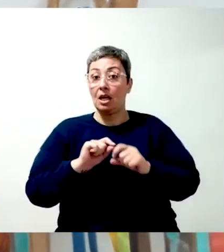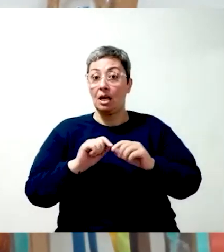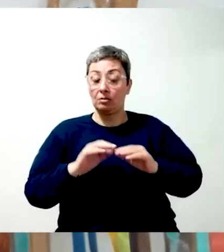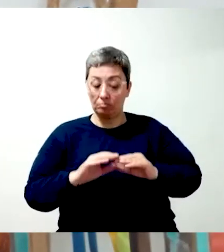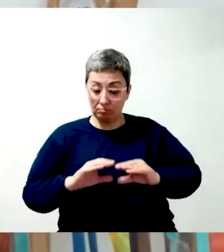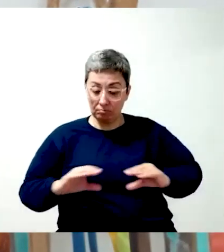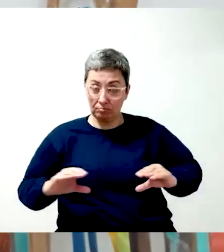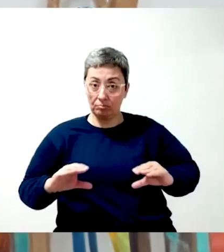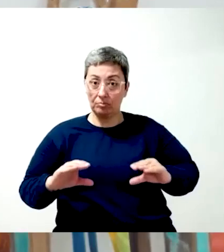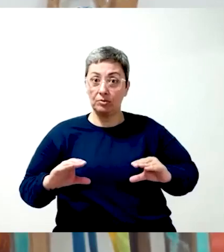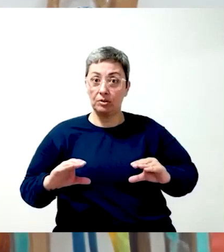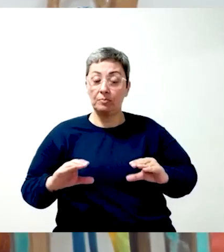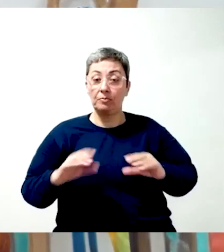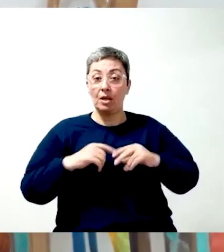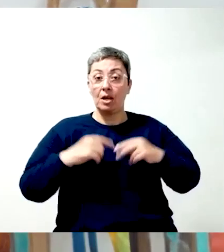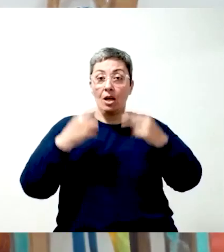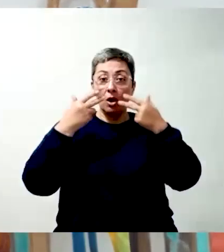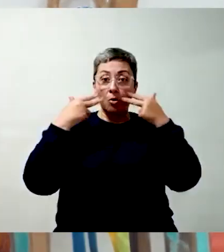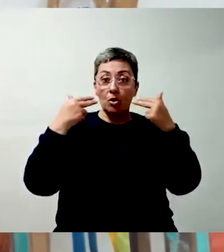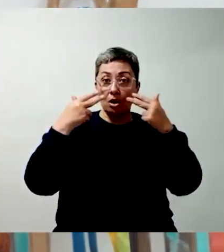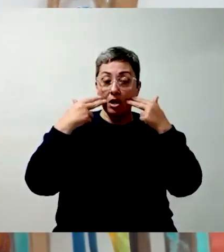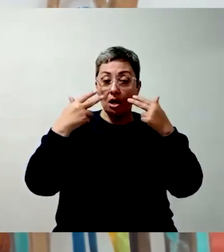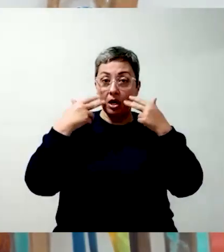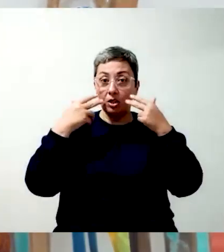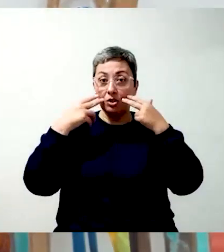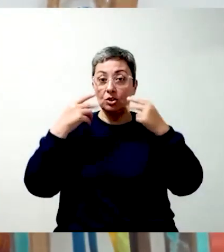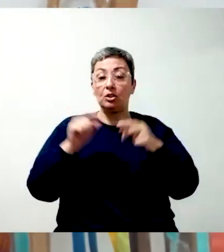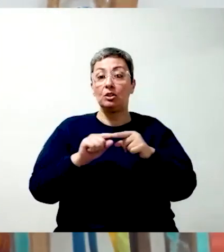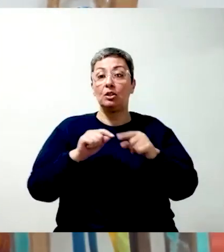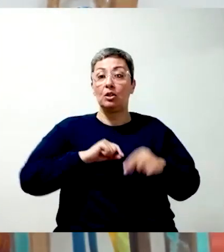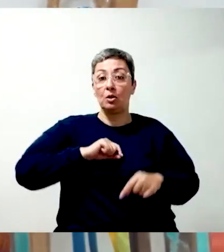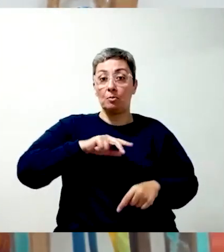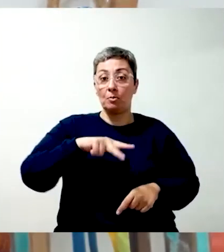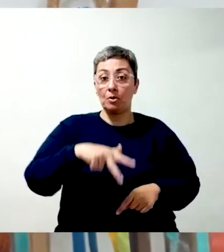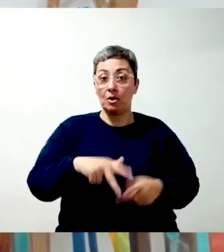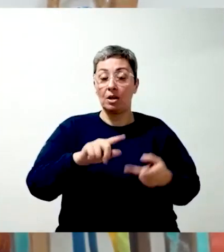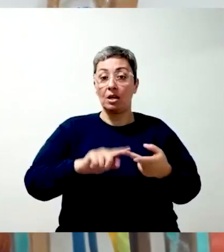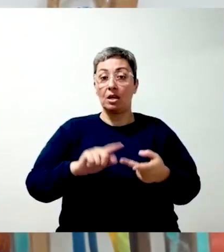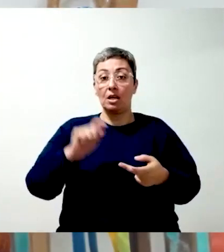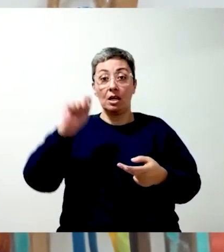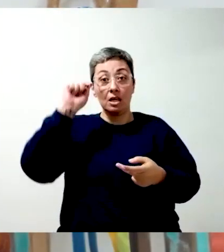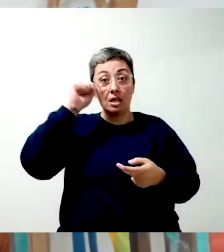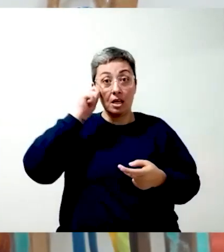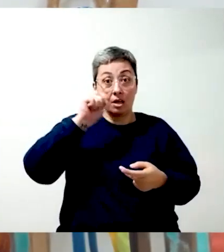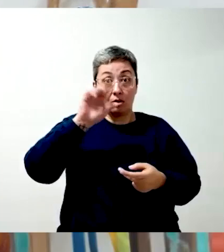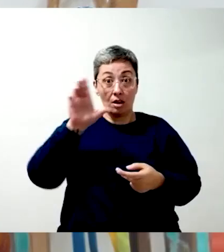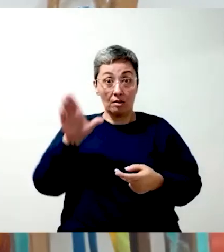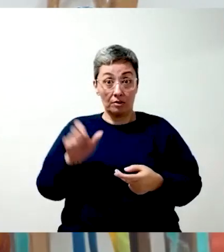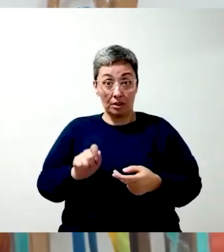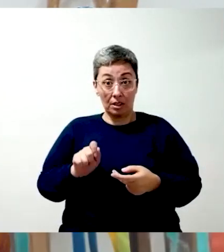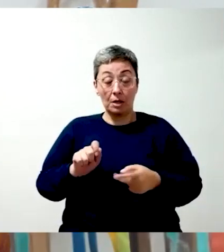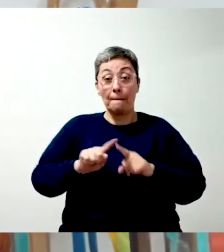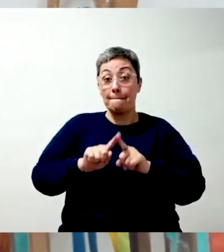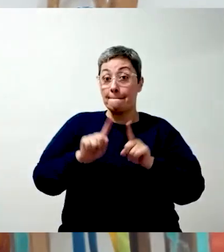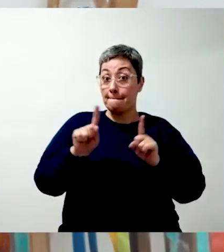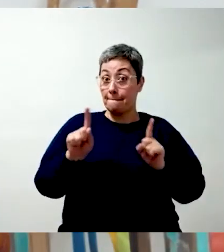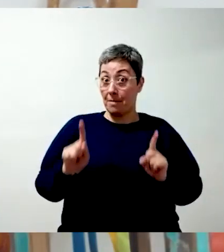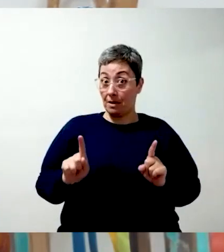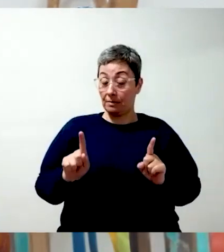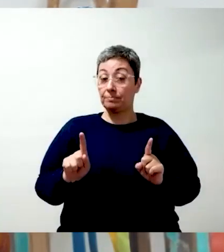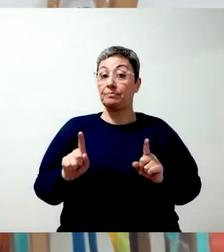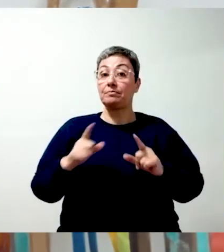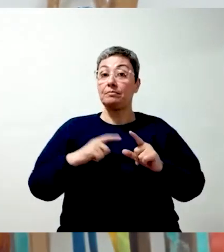de sua formação os índios, os portugueses e os negros africanos.